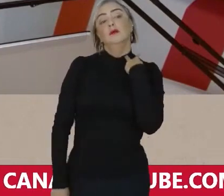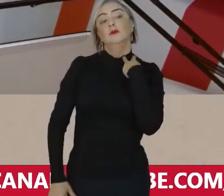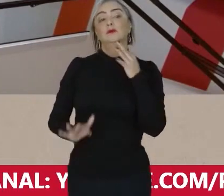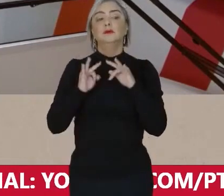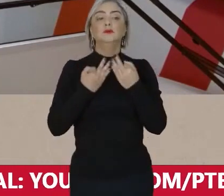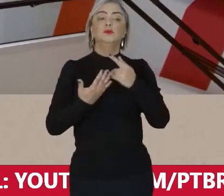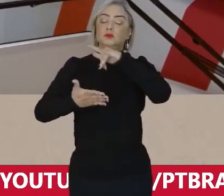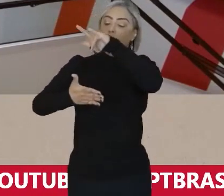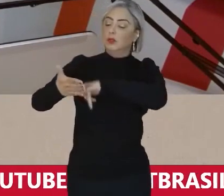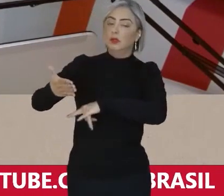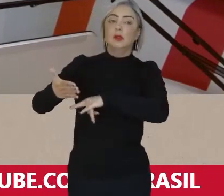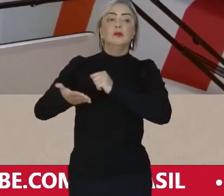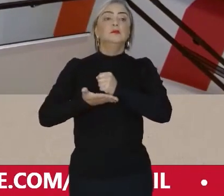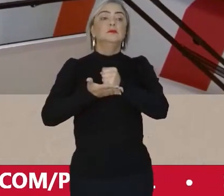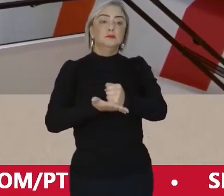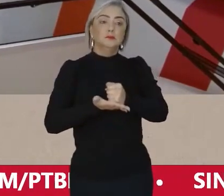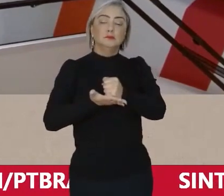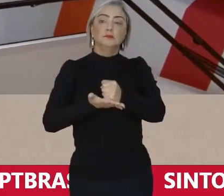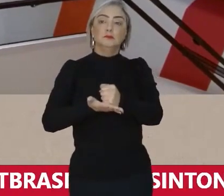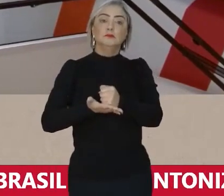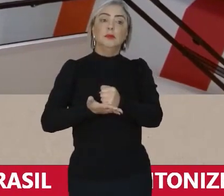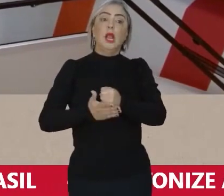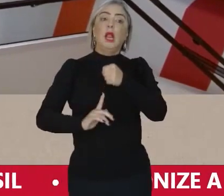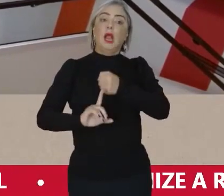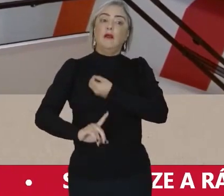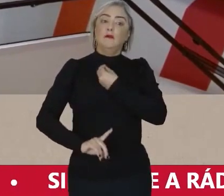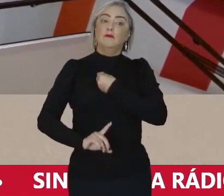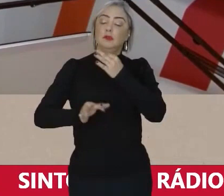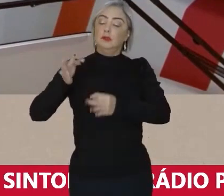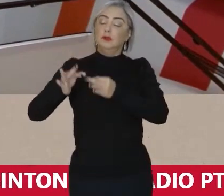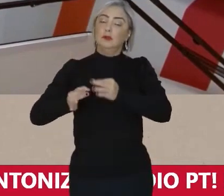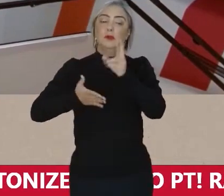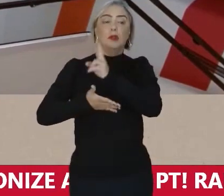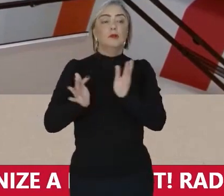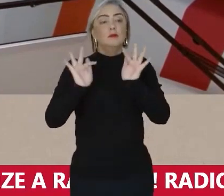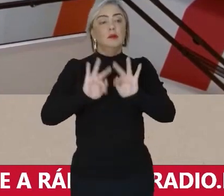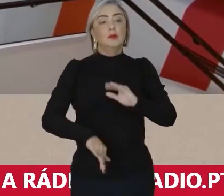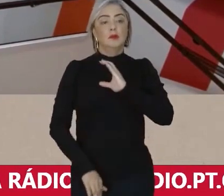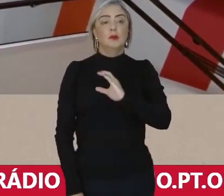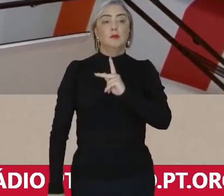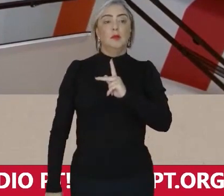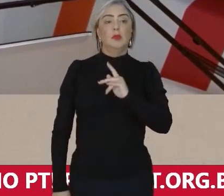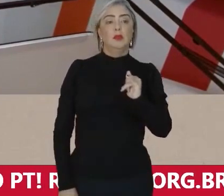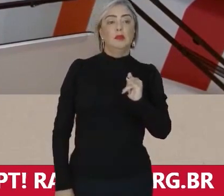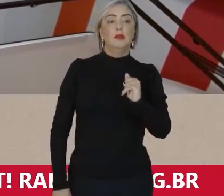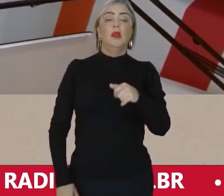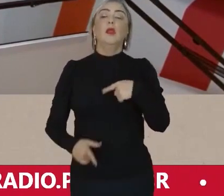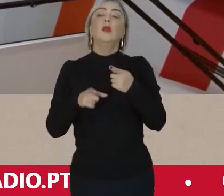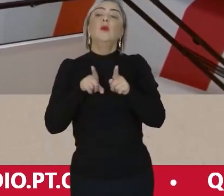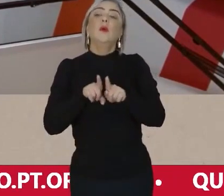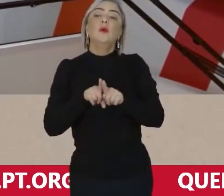um documento com as contribuições da Vida e Justiça ao relatório final da CPI, né,